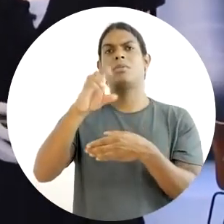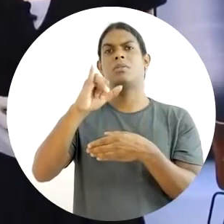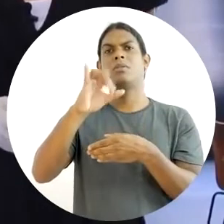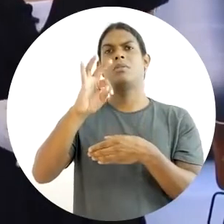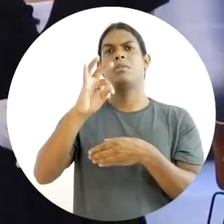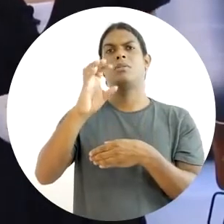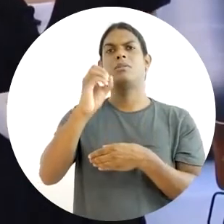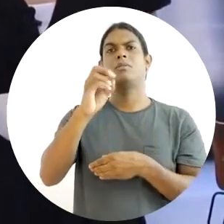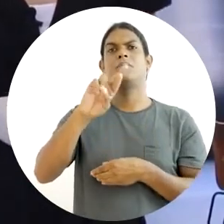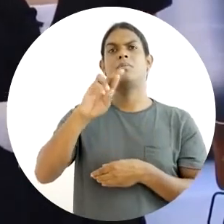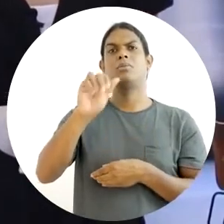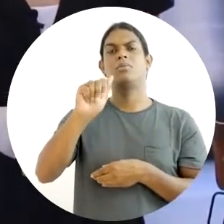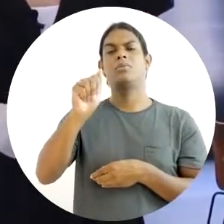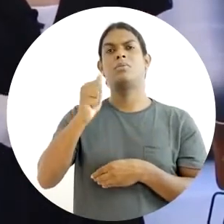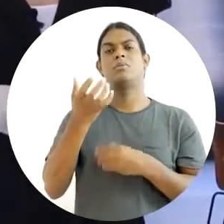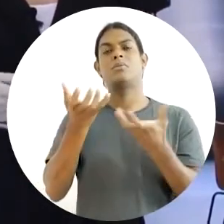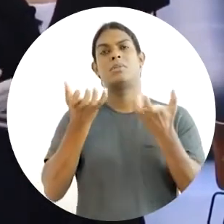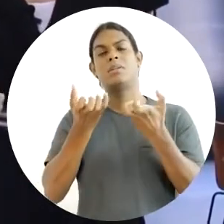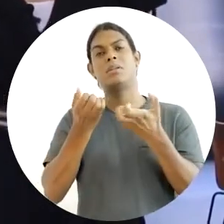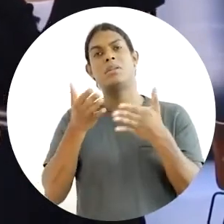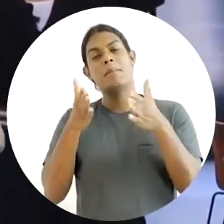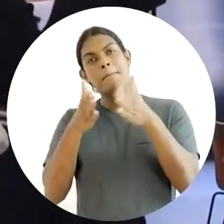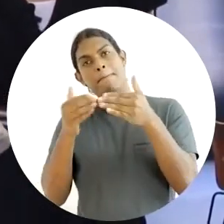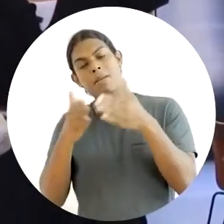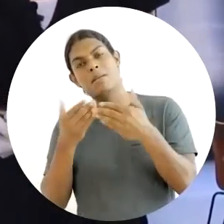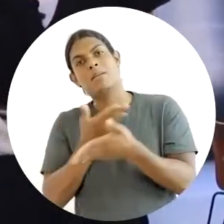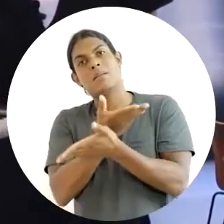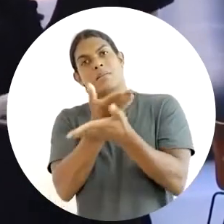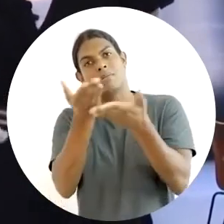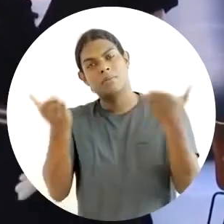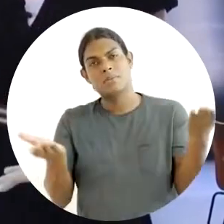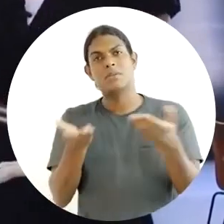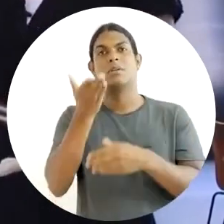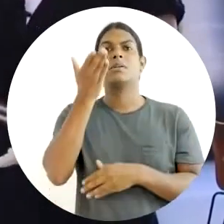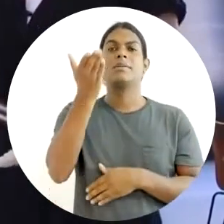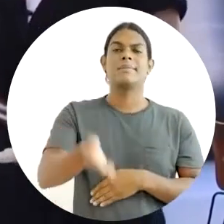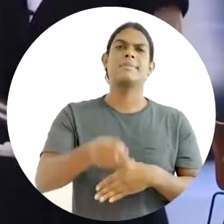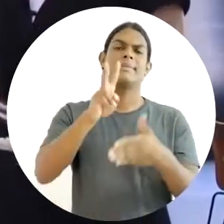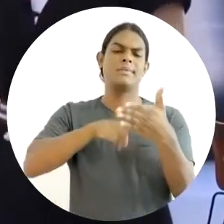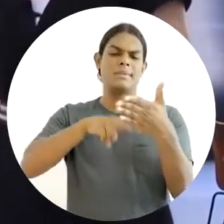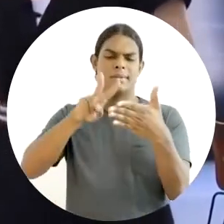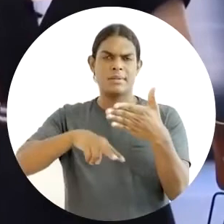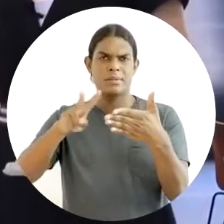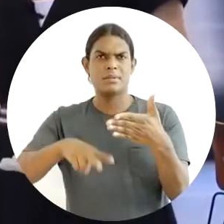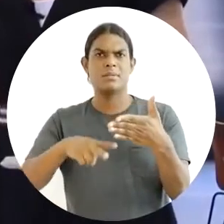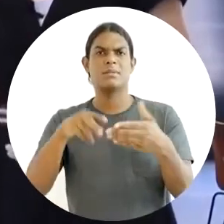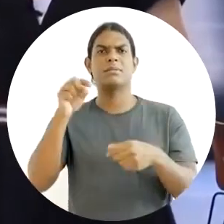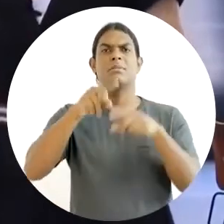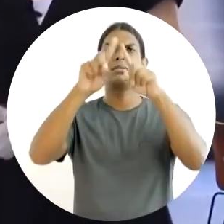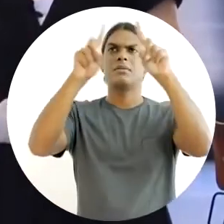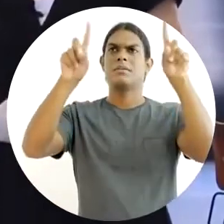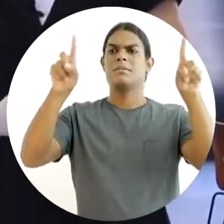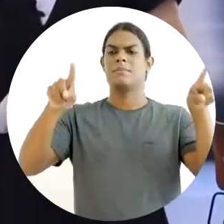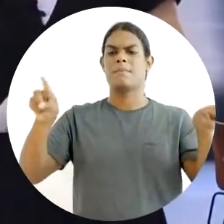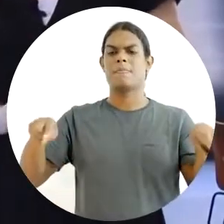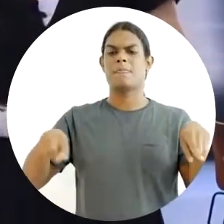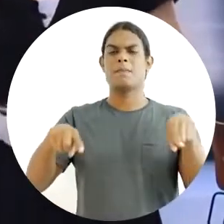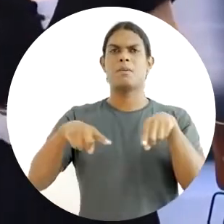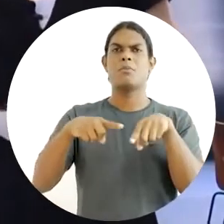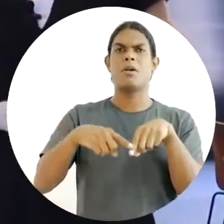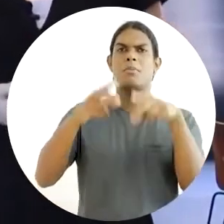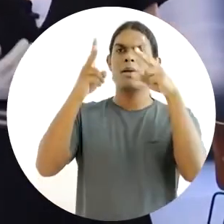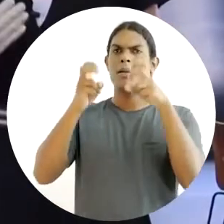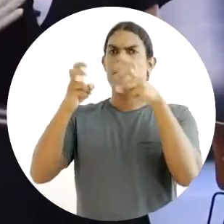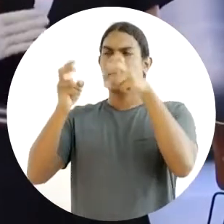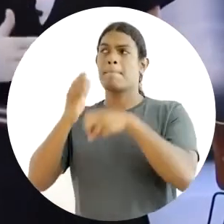Então, nós gostaríamos de solicitar a vocês, que vocês analisem este mapa e